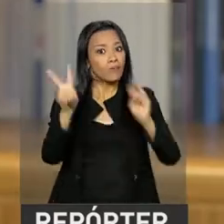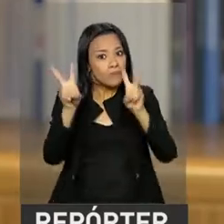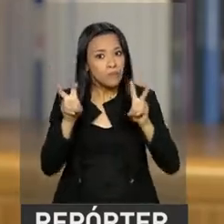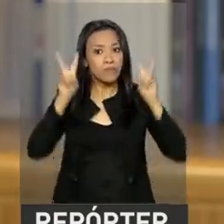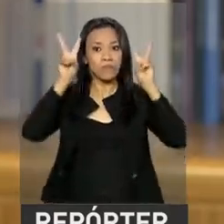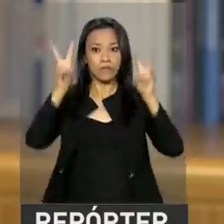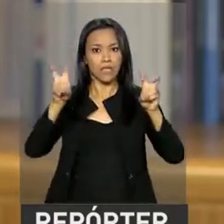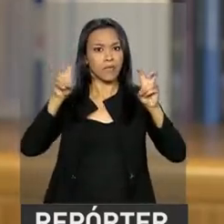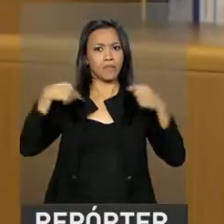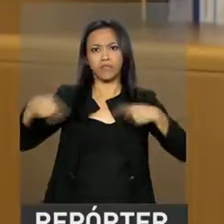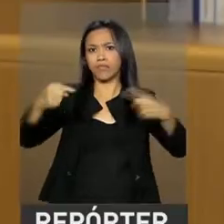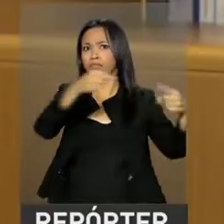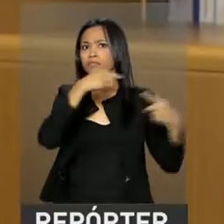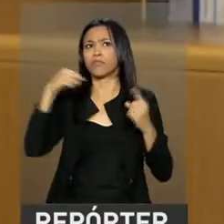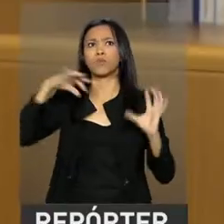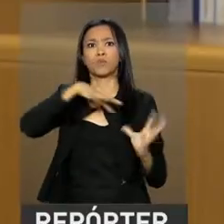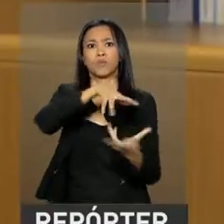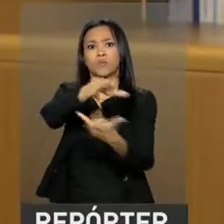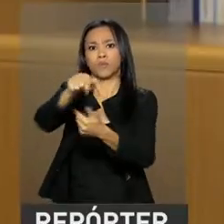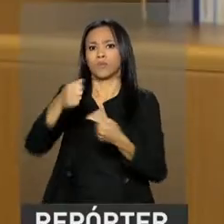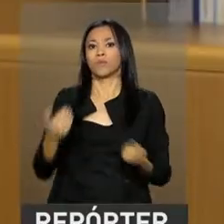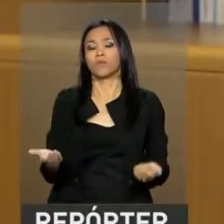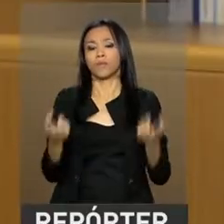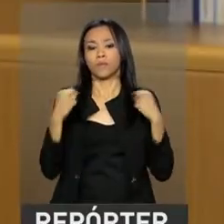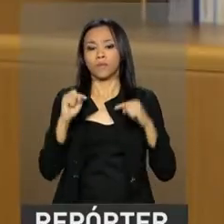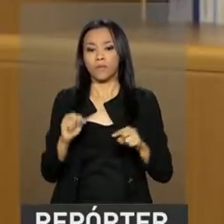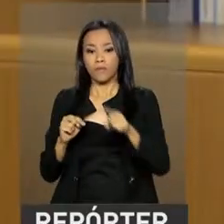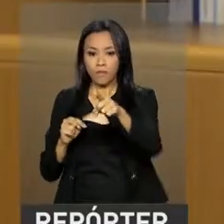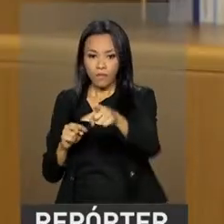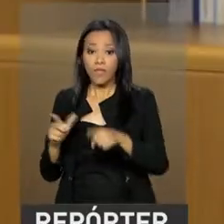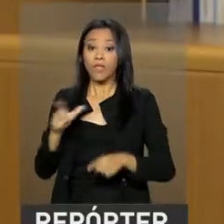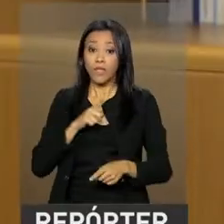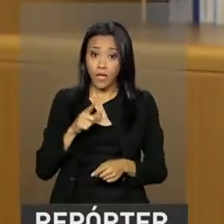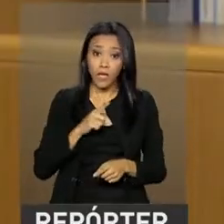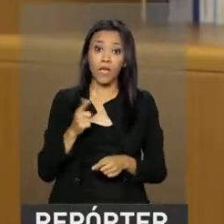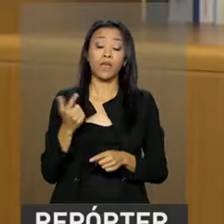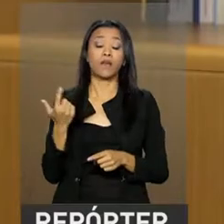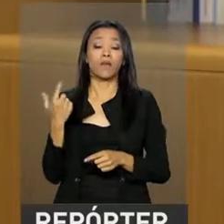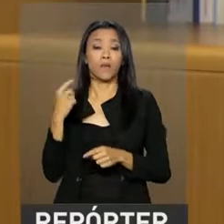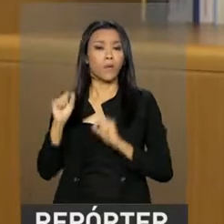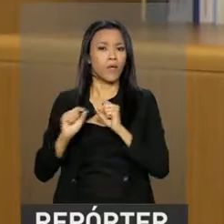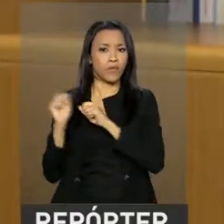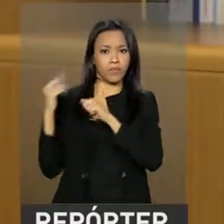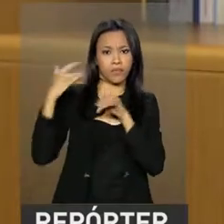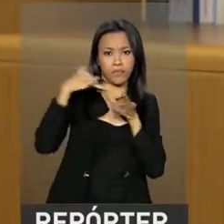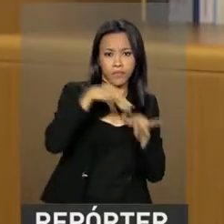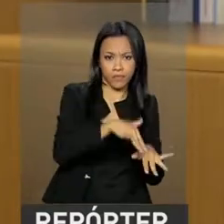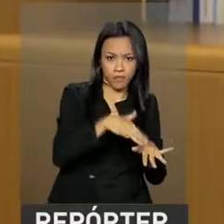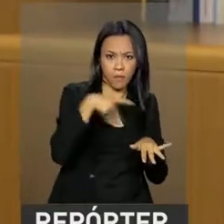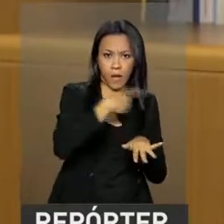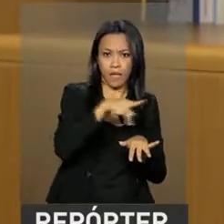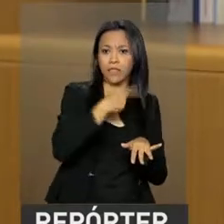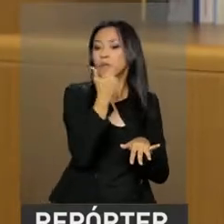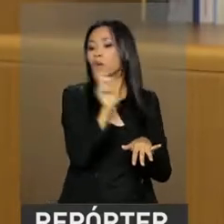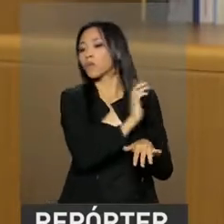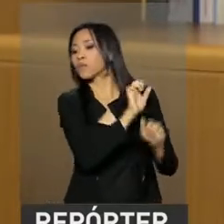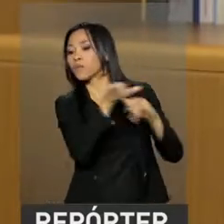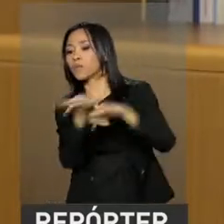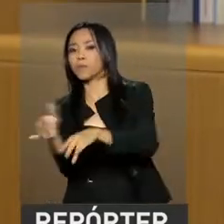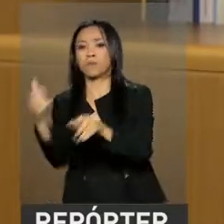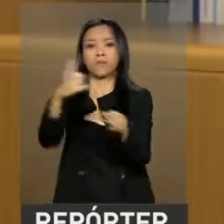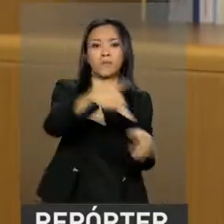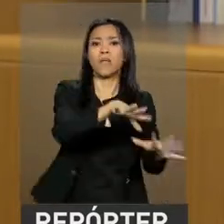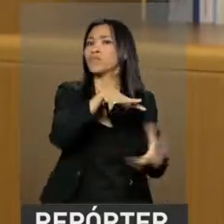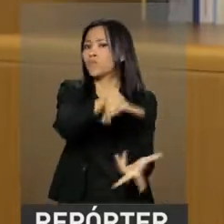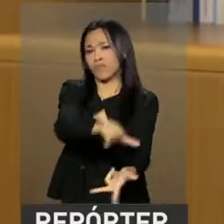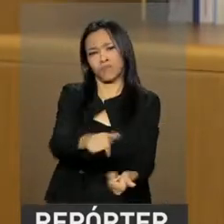em todo o mundo há um um movimento migratório especial nos últimos anos no mundo no brasil é no